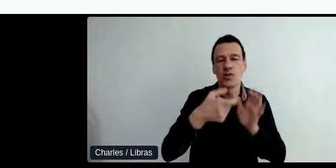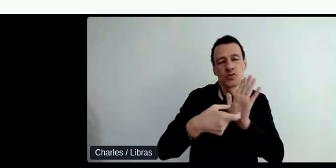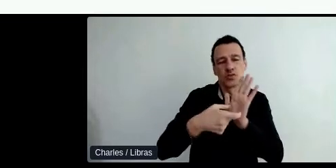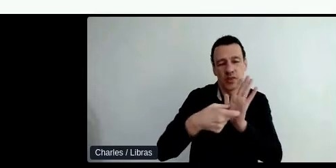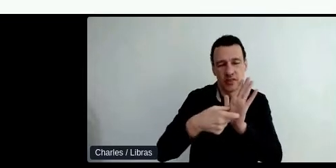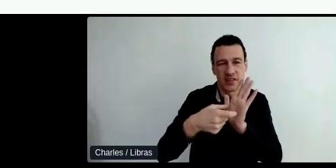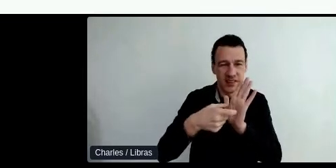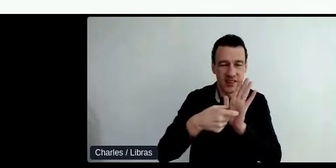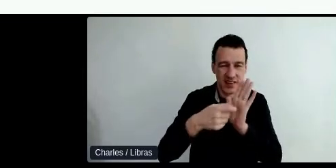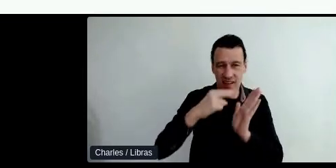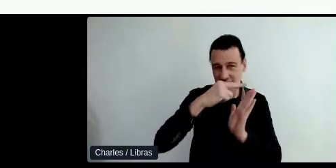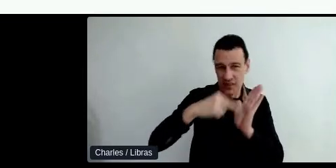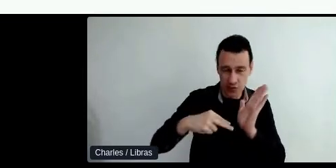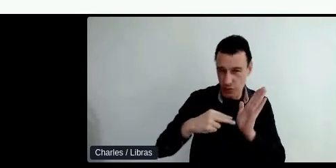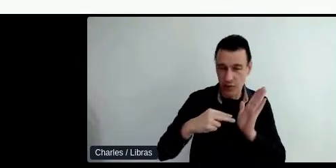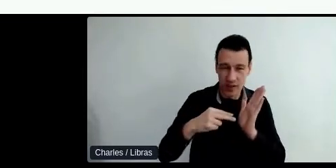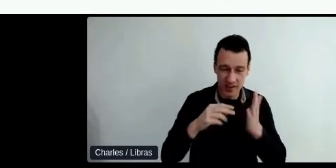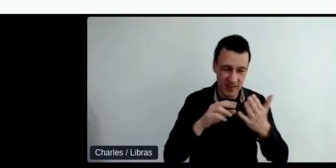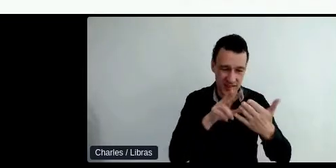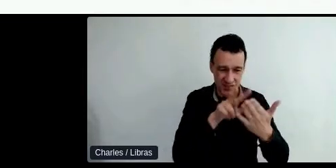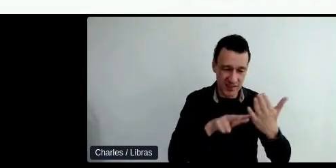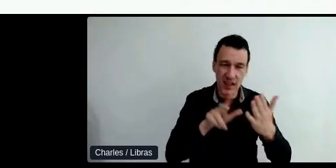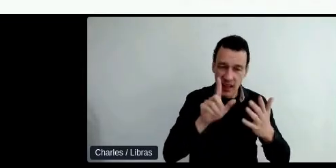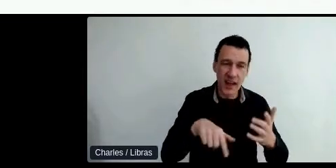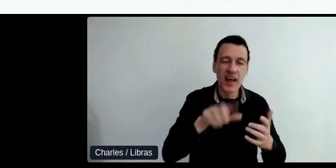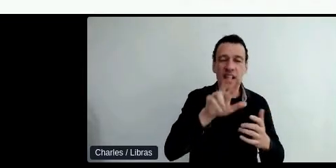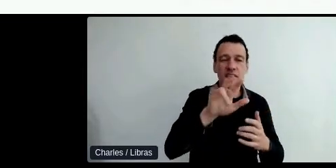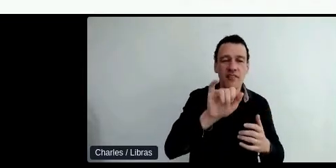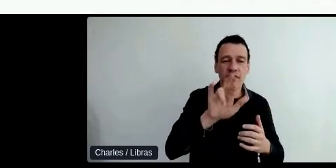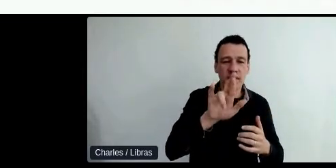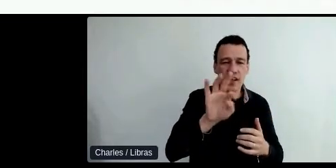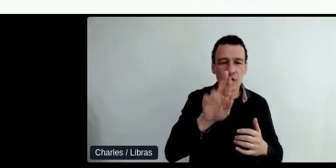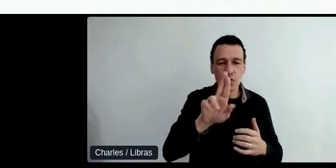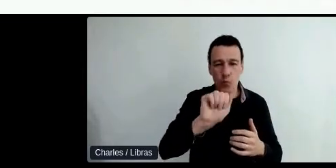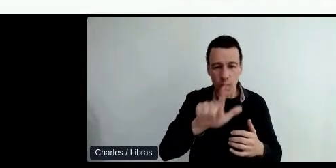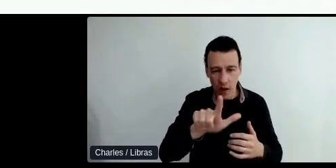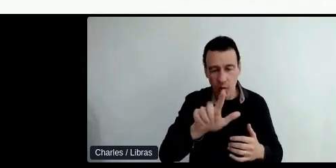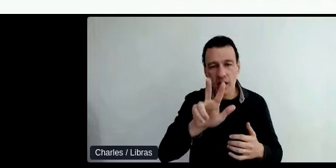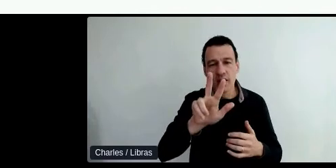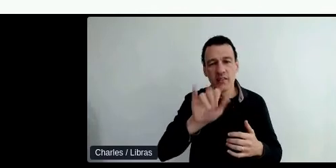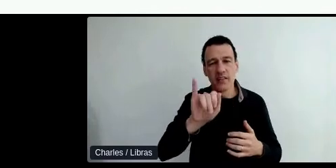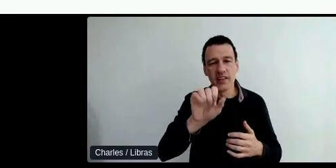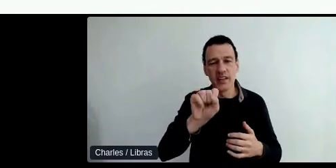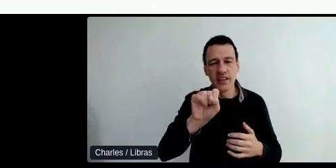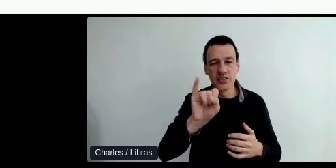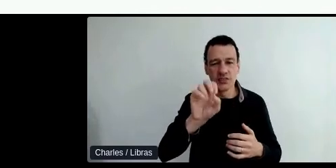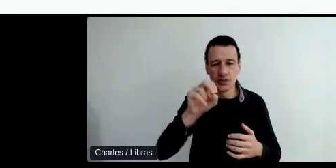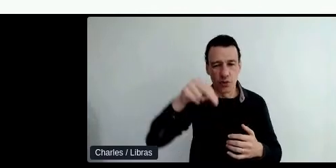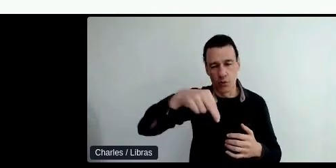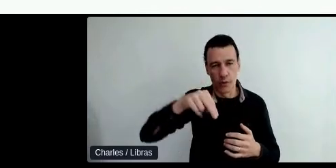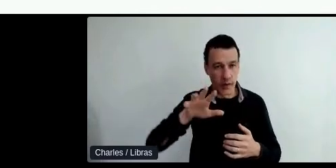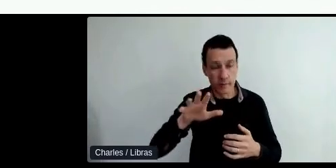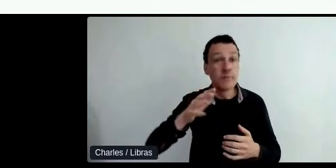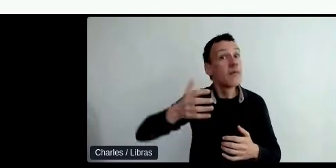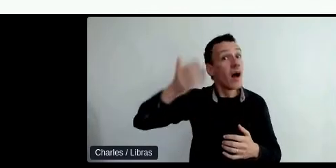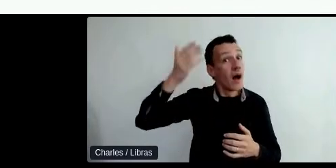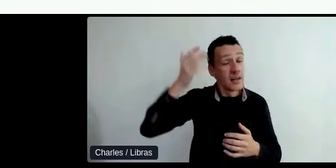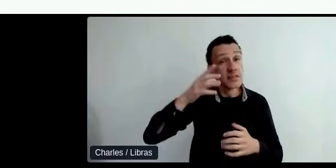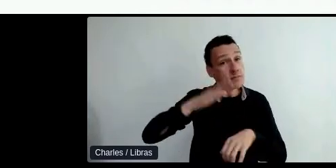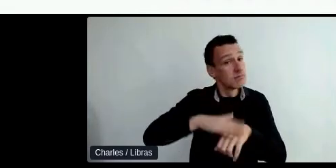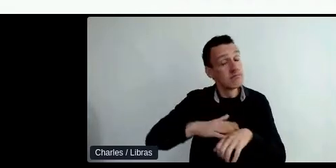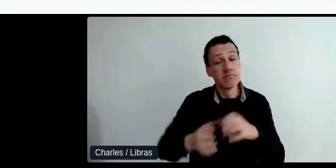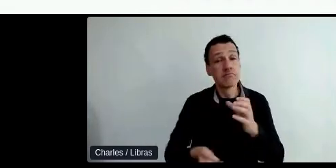Brasil conhecem, já utilizaram, que é o Virtual Vision, né? Então, desde esse período que ela já pensa aí num pouquinho